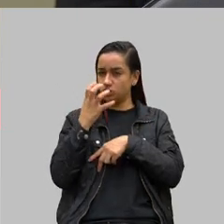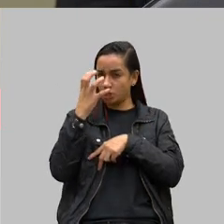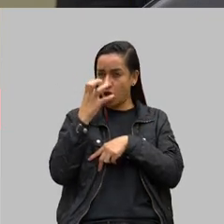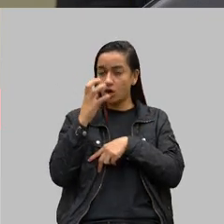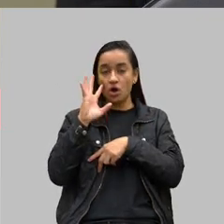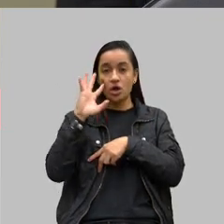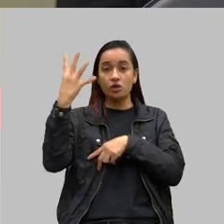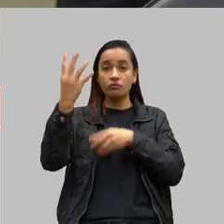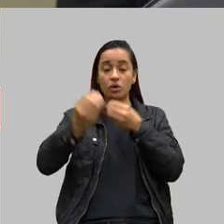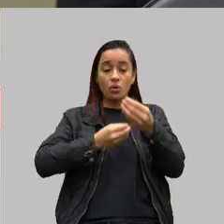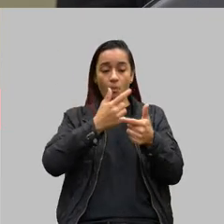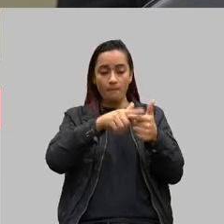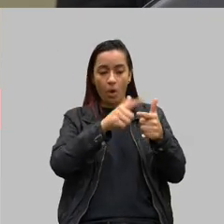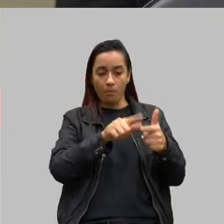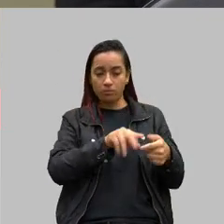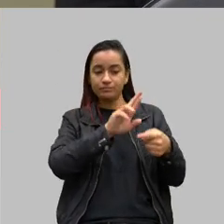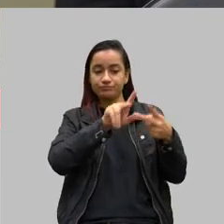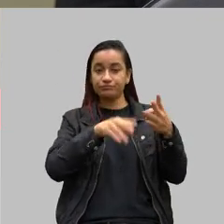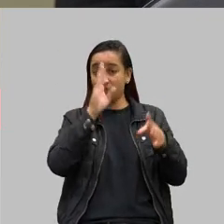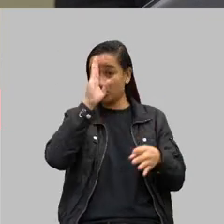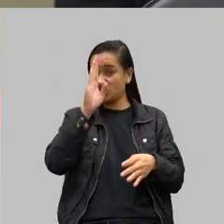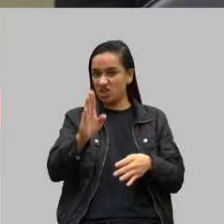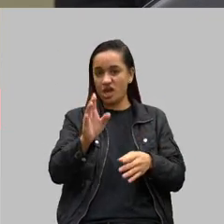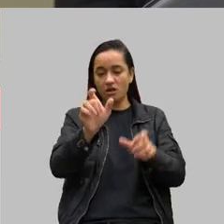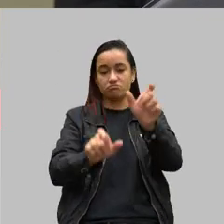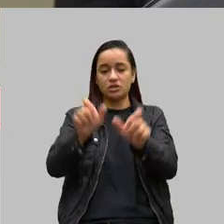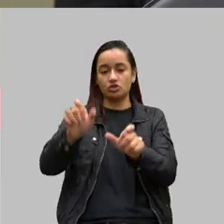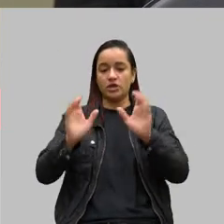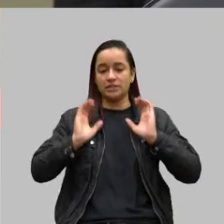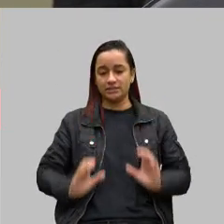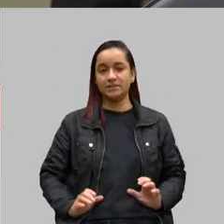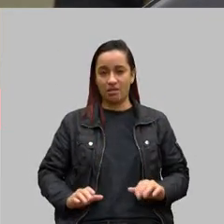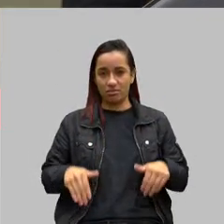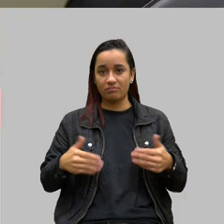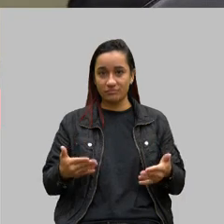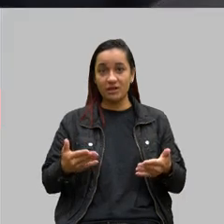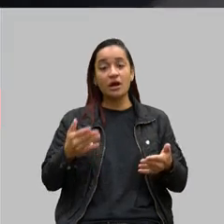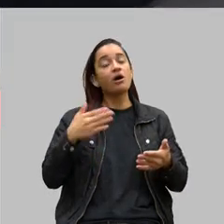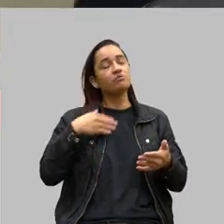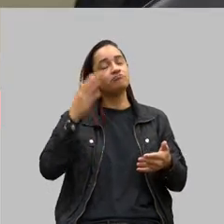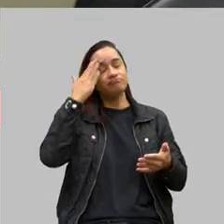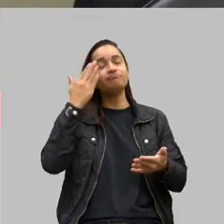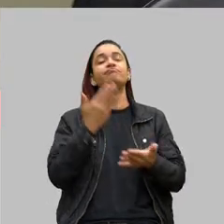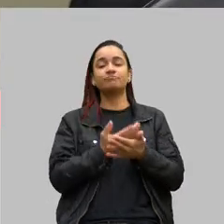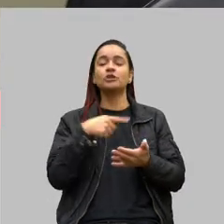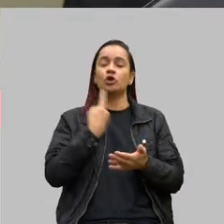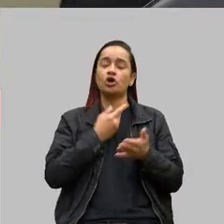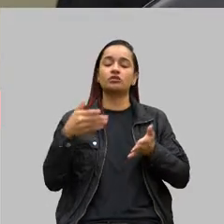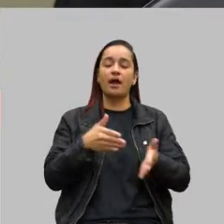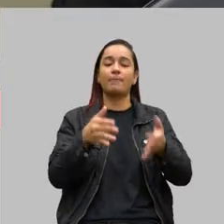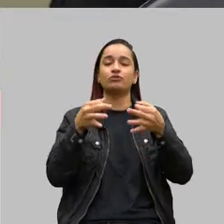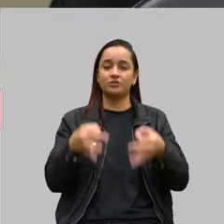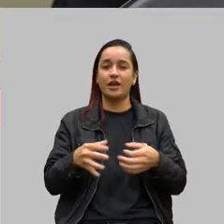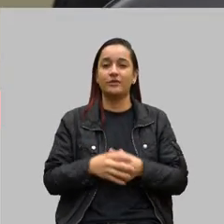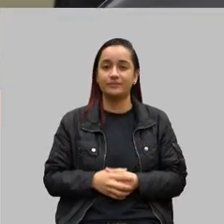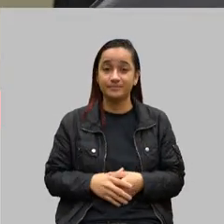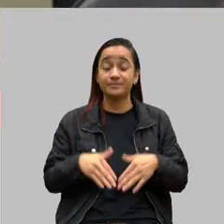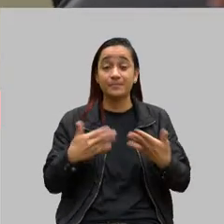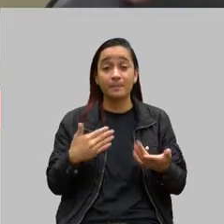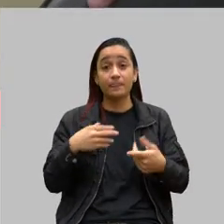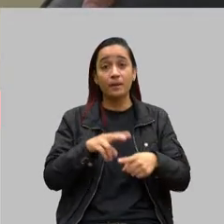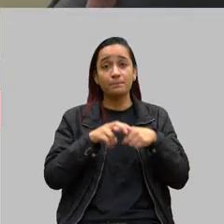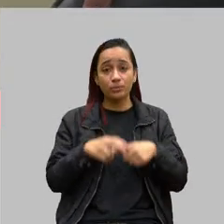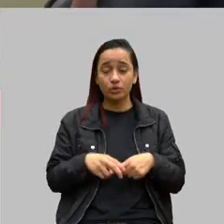que atingem diretamente o cidadão Mineiro nos dá uma esperança de que nós estamos no caminho de fato correto portanto feito as minhas